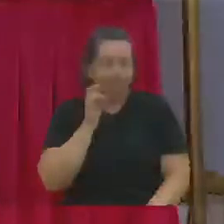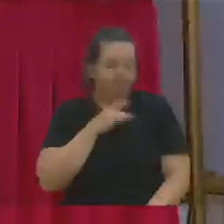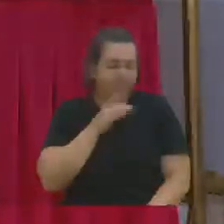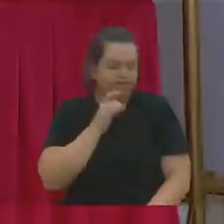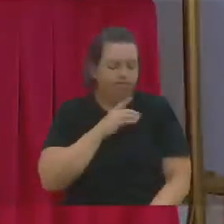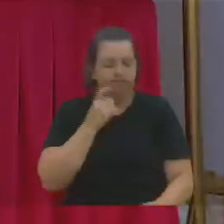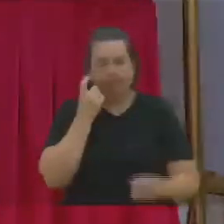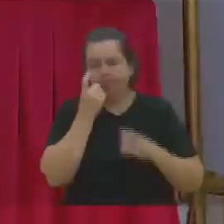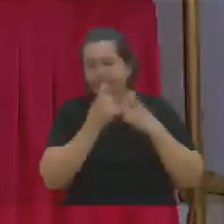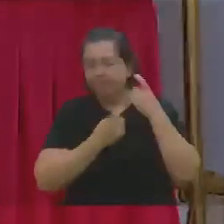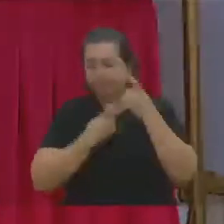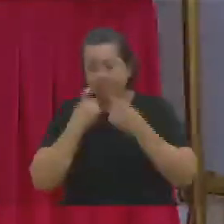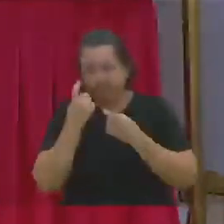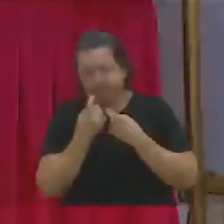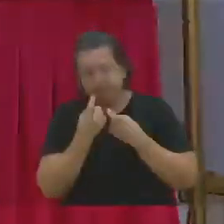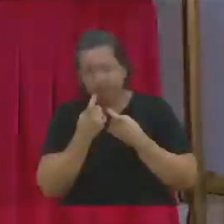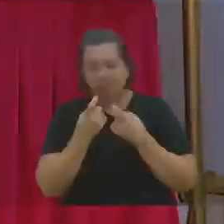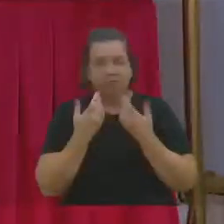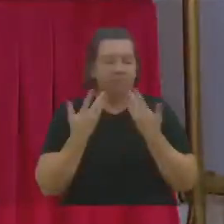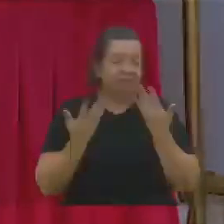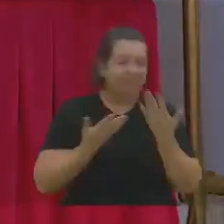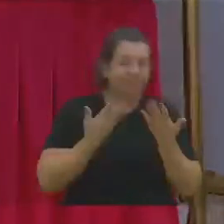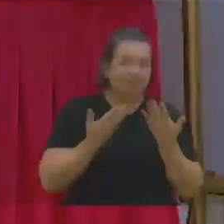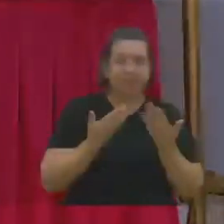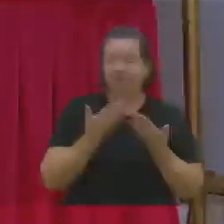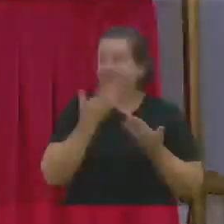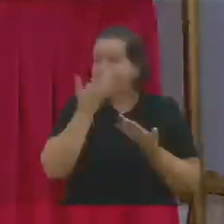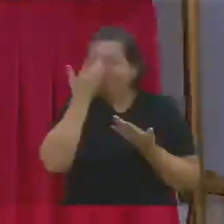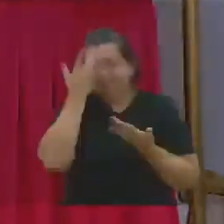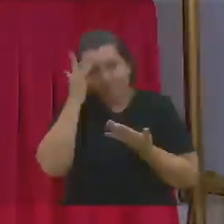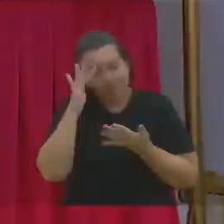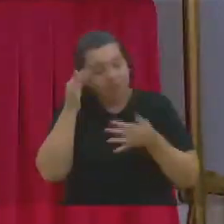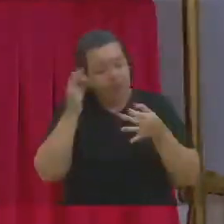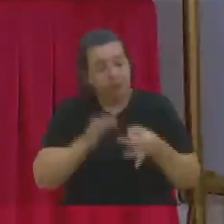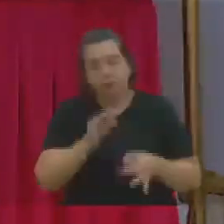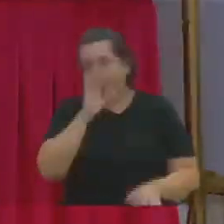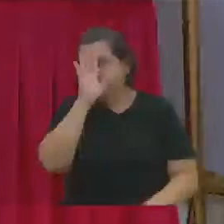estavam meio que fora de si,